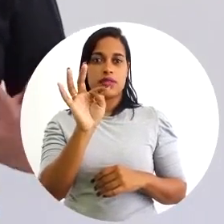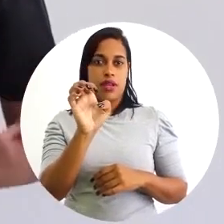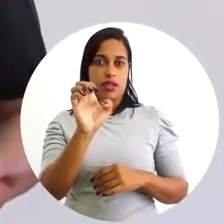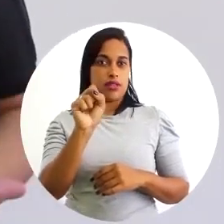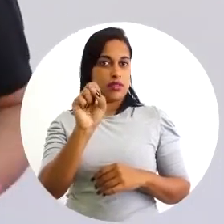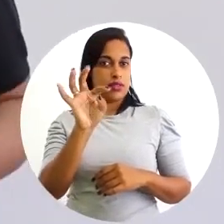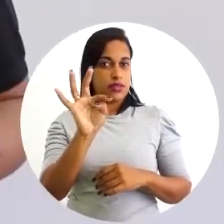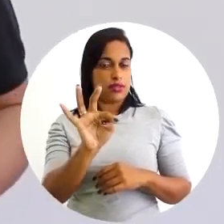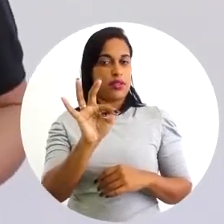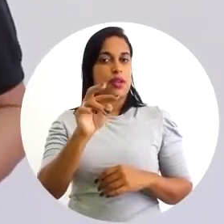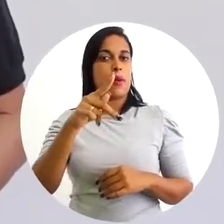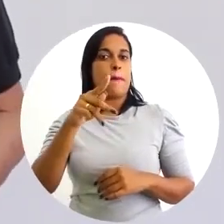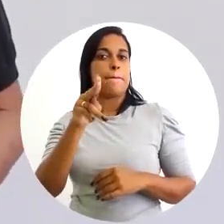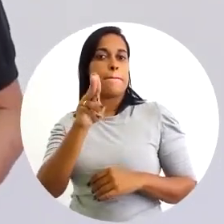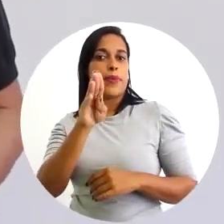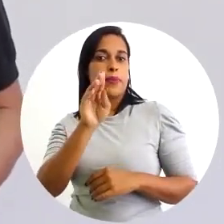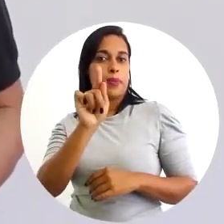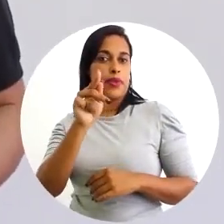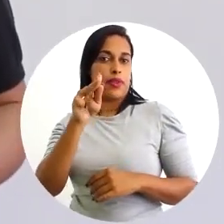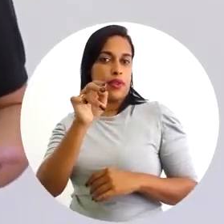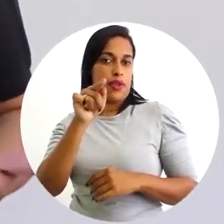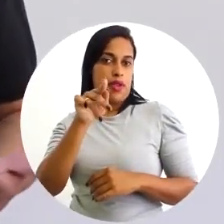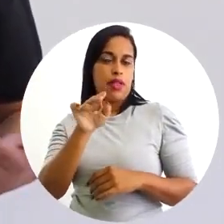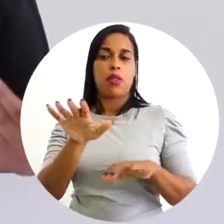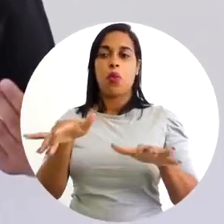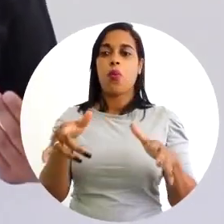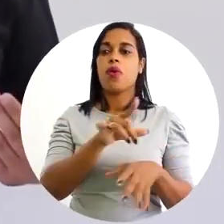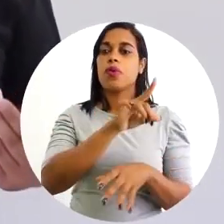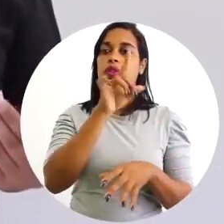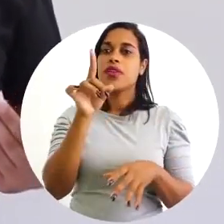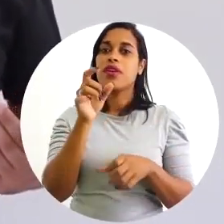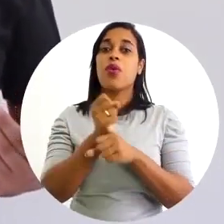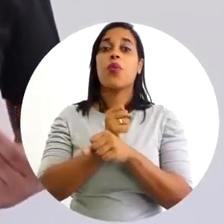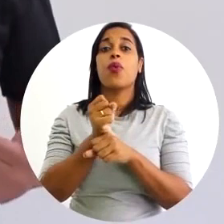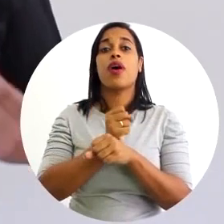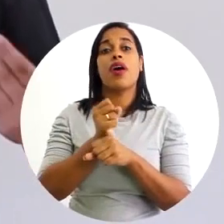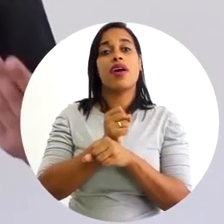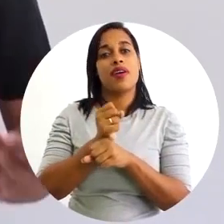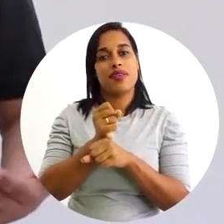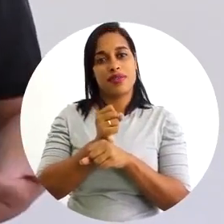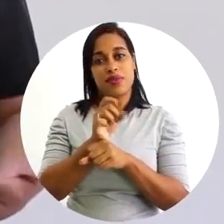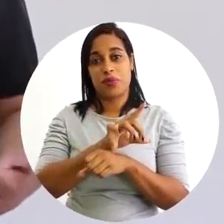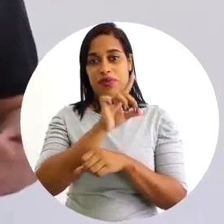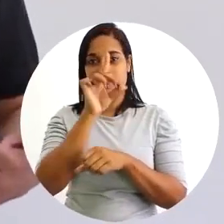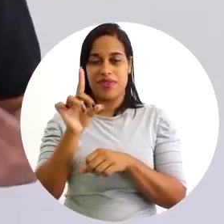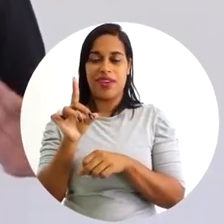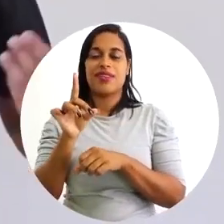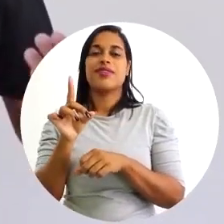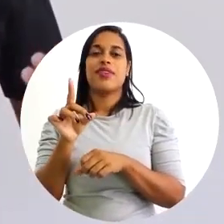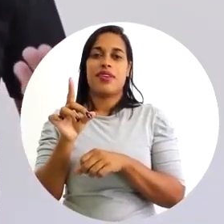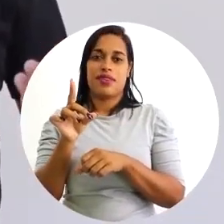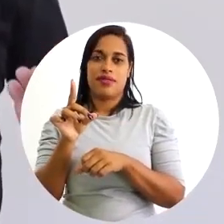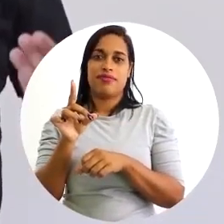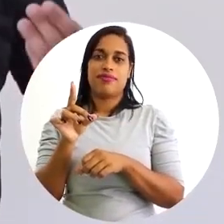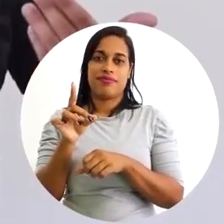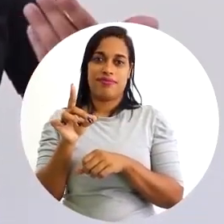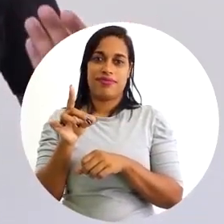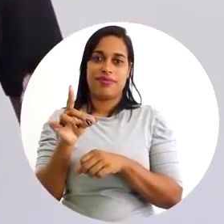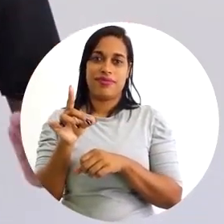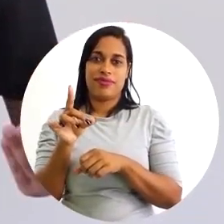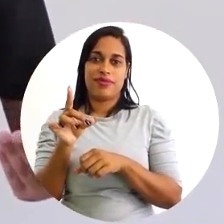Então, quando que o texto foi publicado? Ou seja, nós vamos procurar o que no texto? Uma data, alguma coisa referente